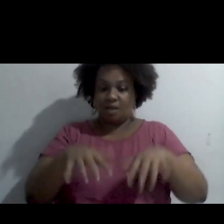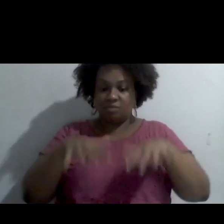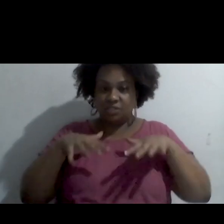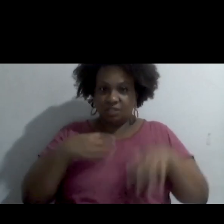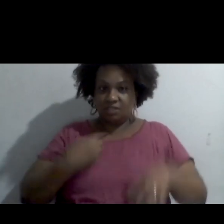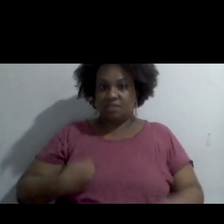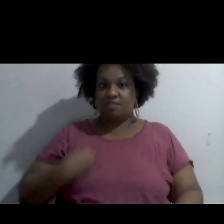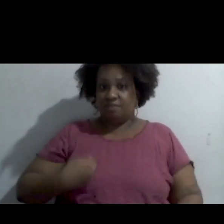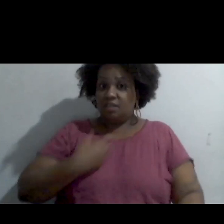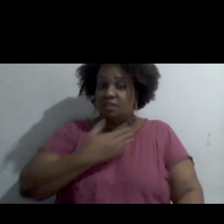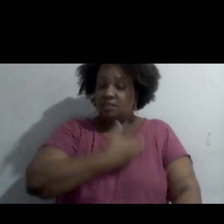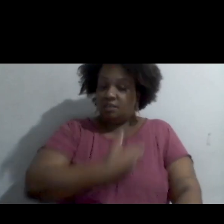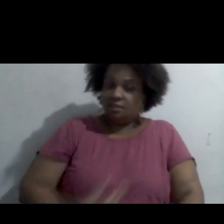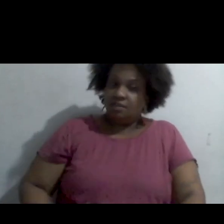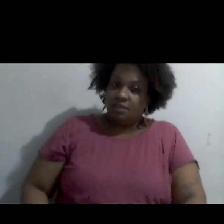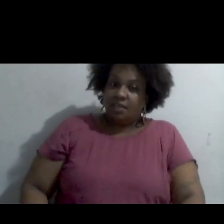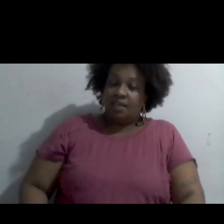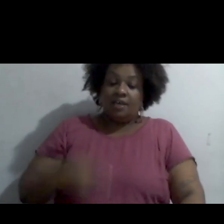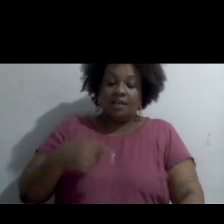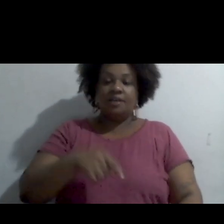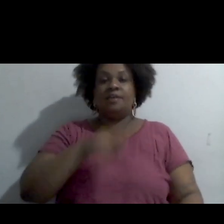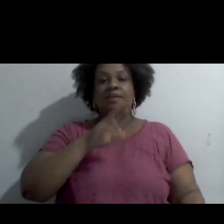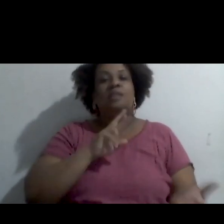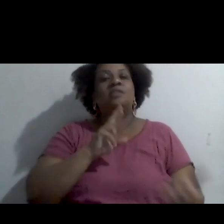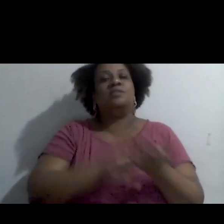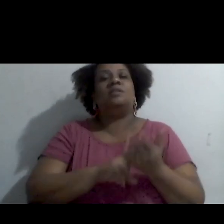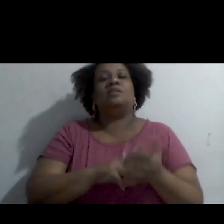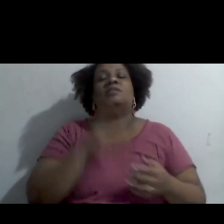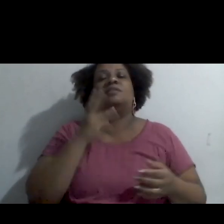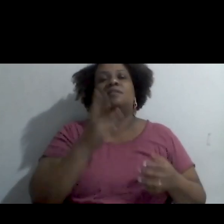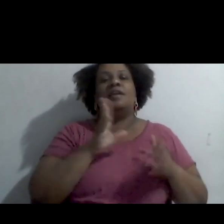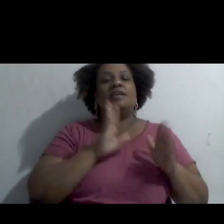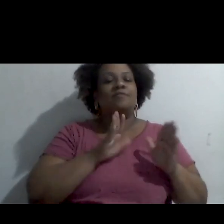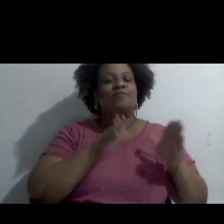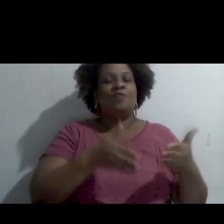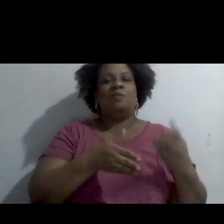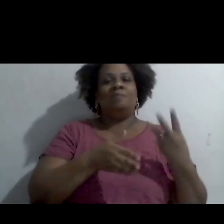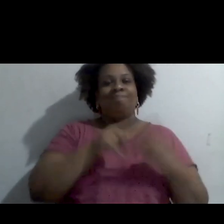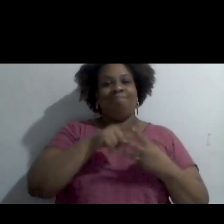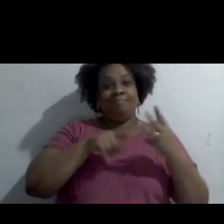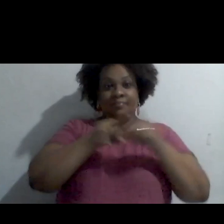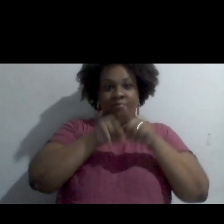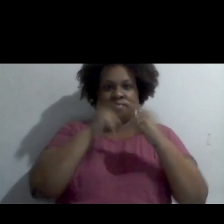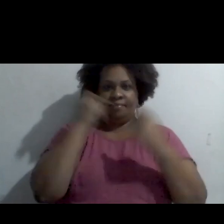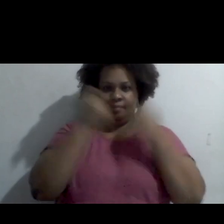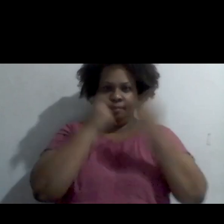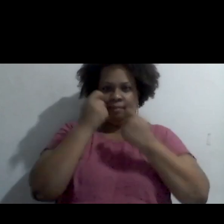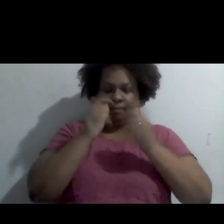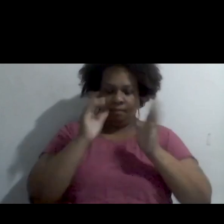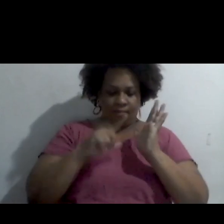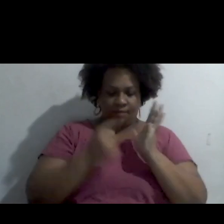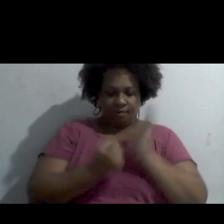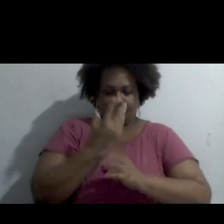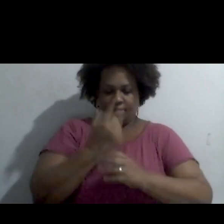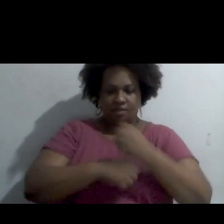disso, né? Então, isso aqui é o resultado de três fóruns e de também o festival que fizemos ano passado no Pelourinho,